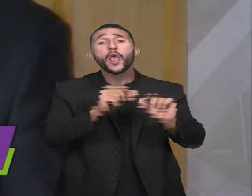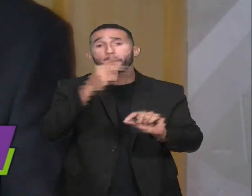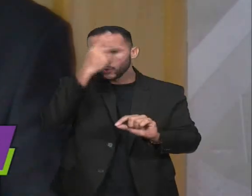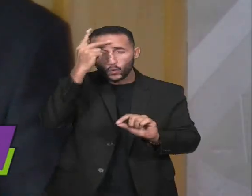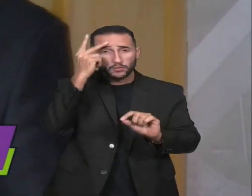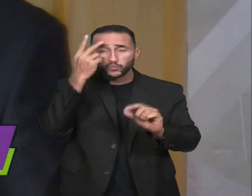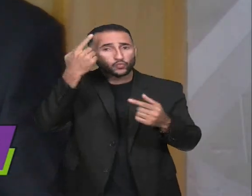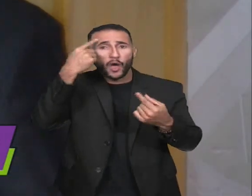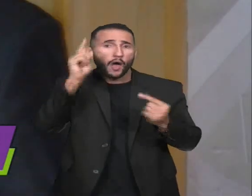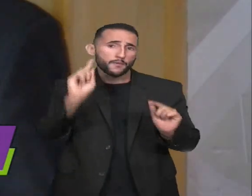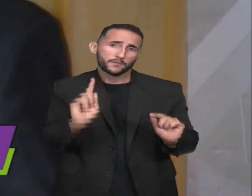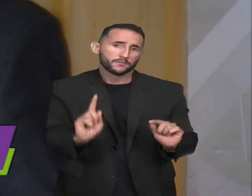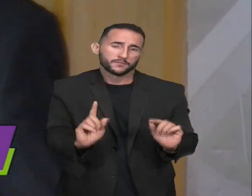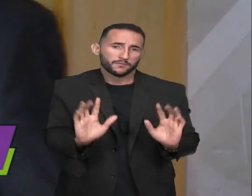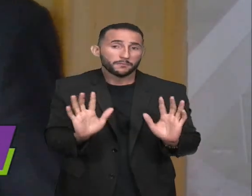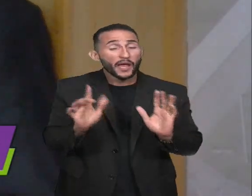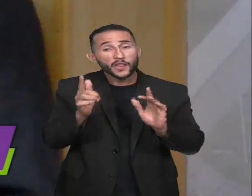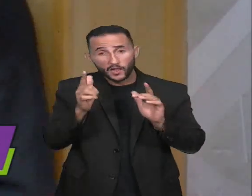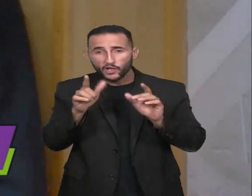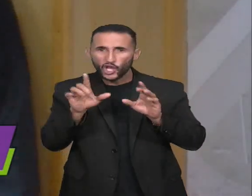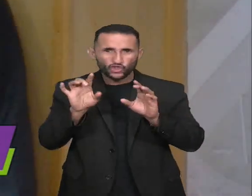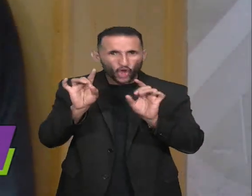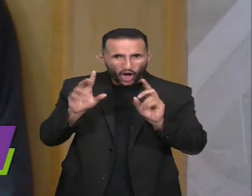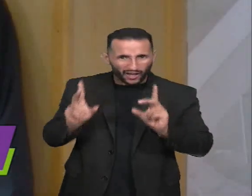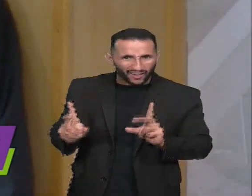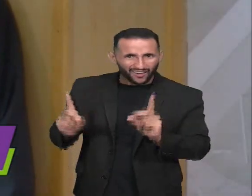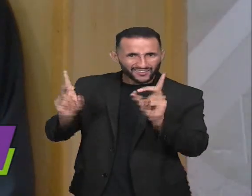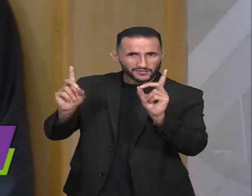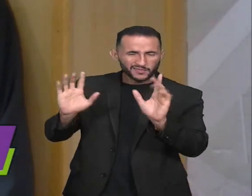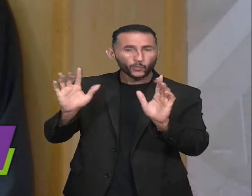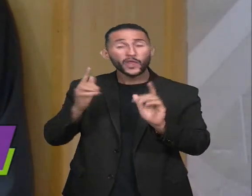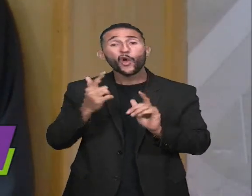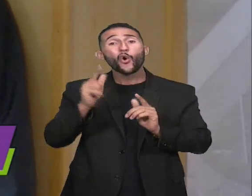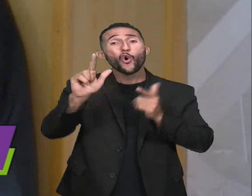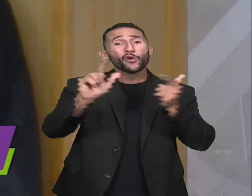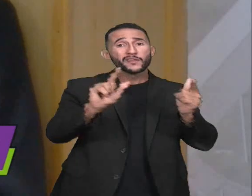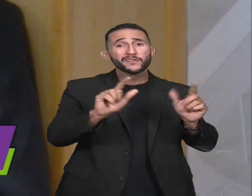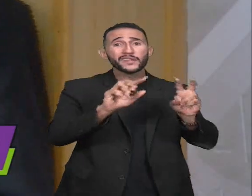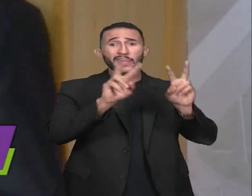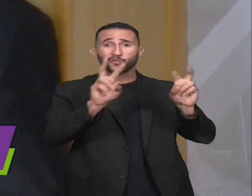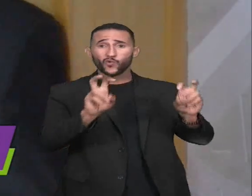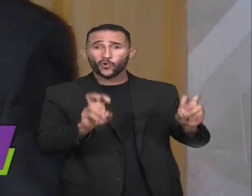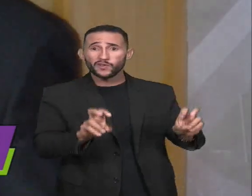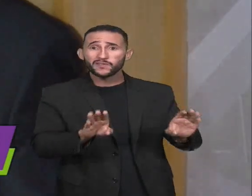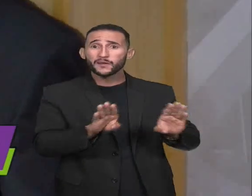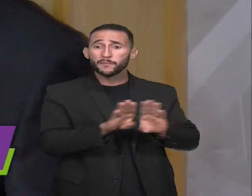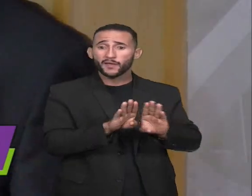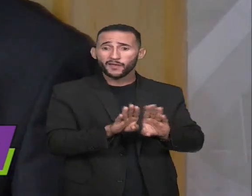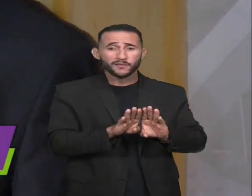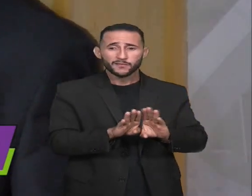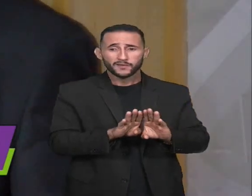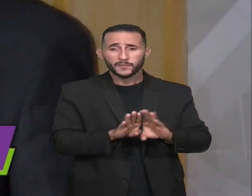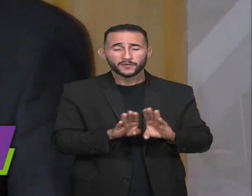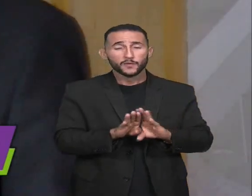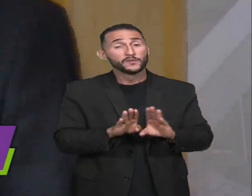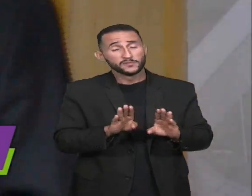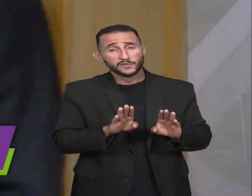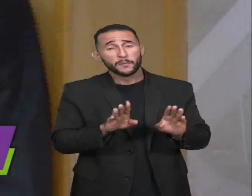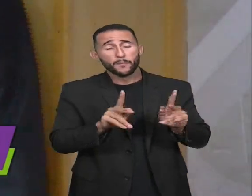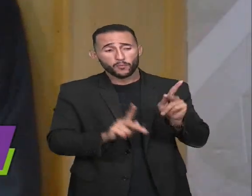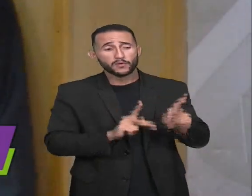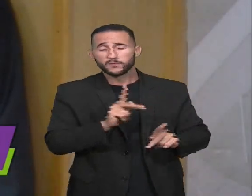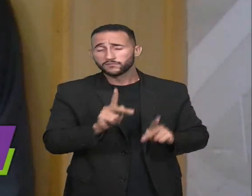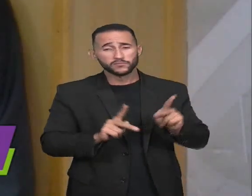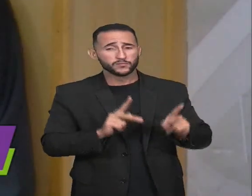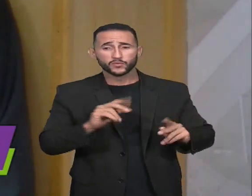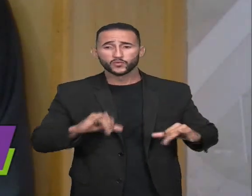questão do Câncer tem outras especialidades também que a população sofre eu vou dar um exemplo da ortopedia